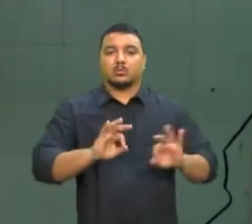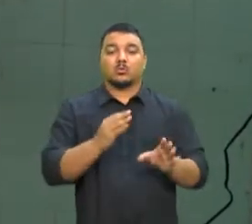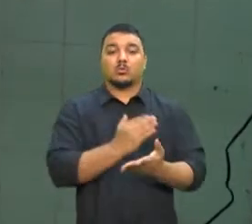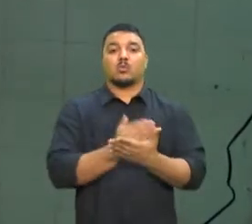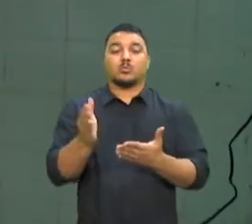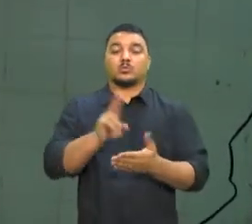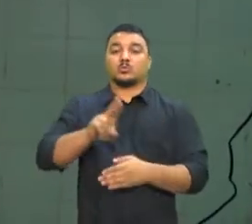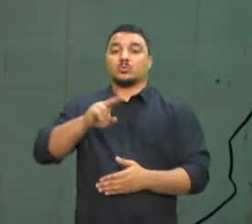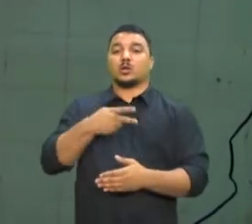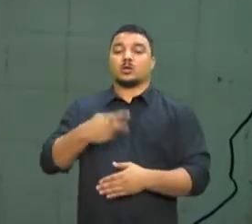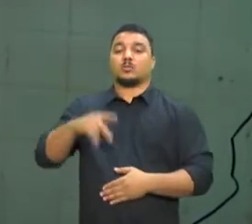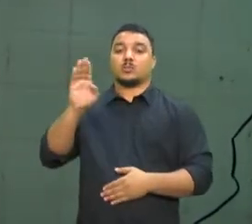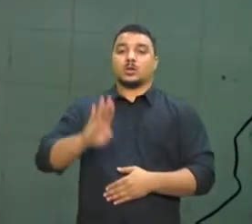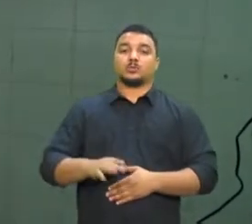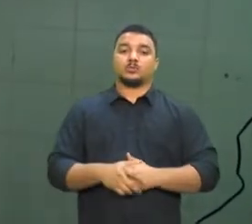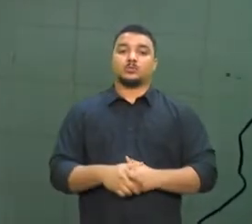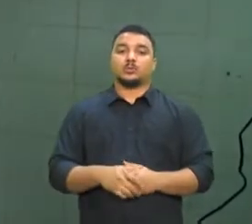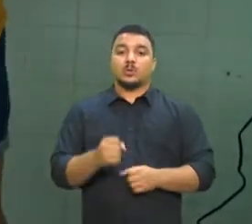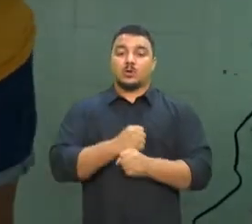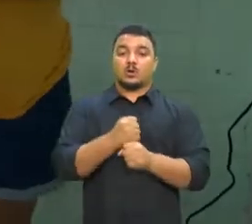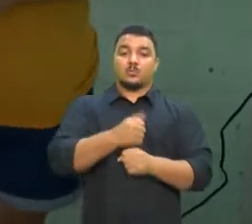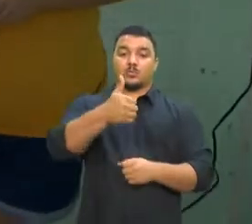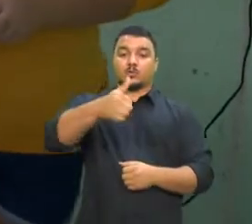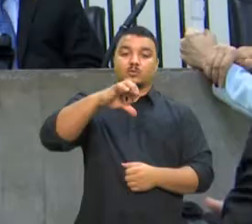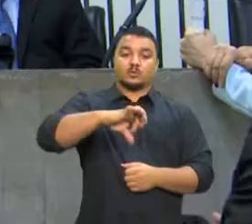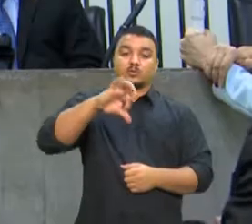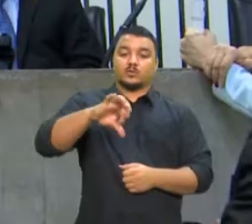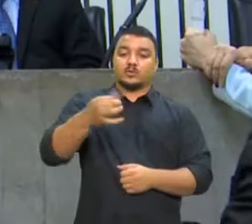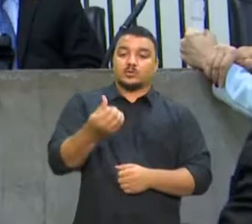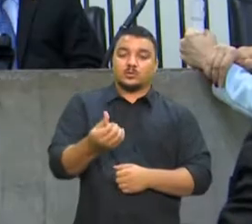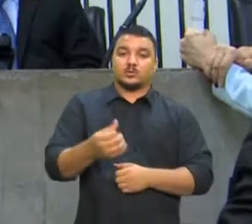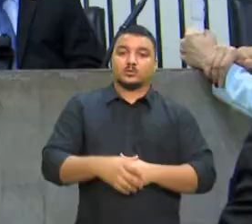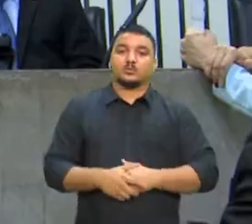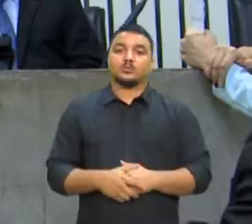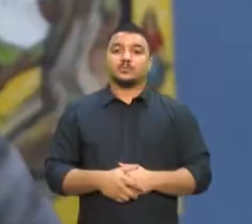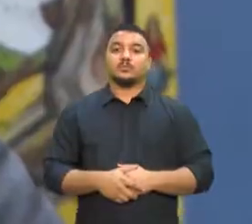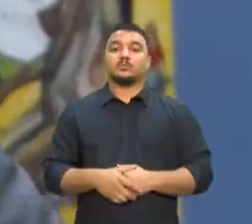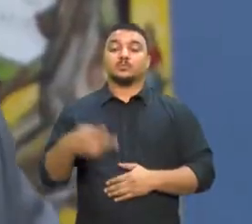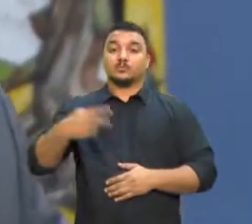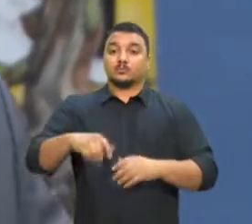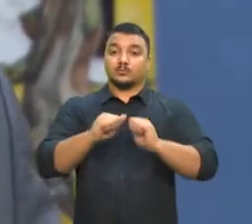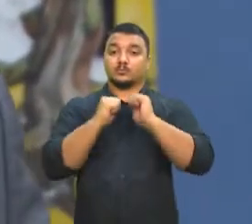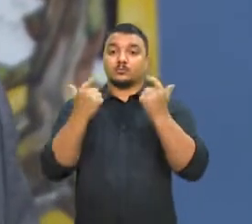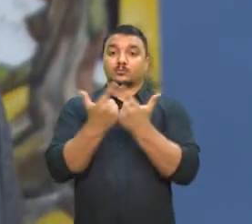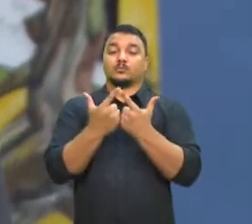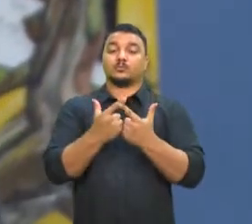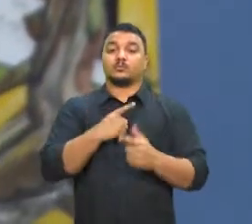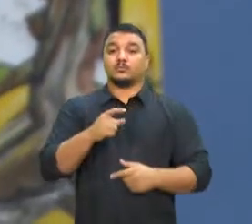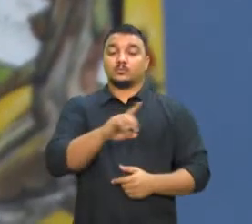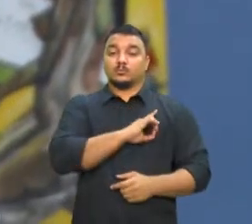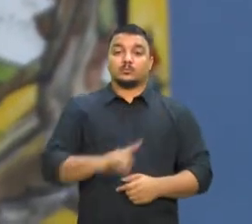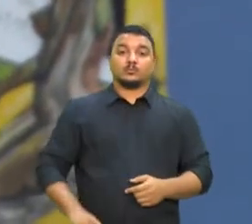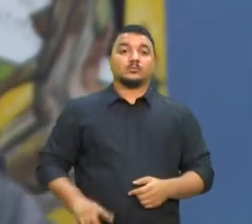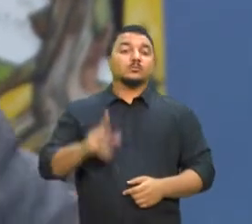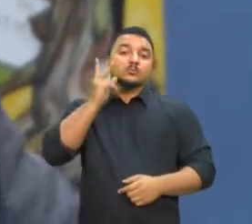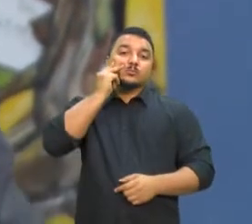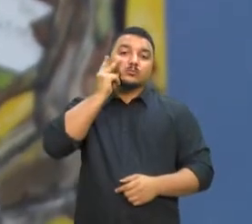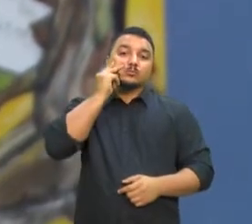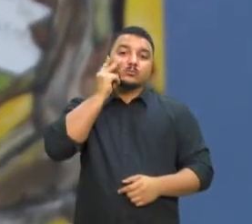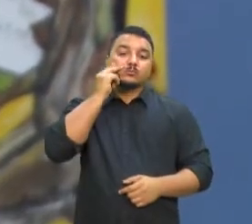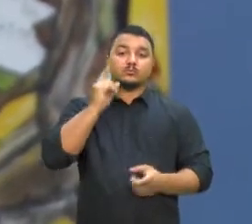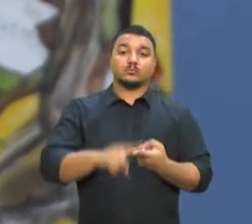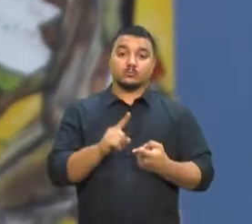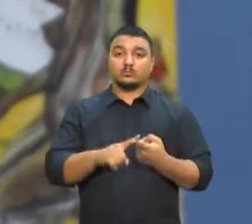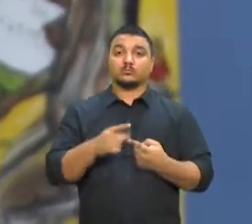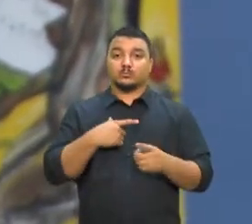foi adotado em 1996. Aqui na Assembleia, o deputado estadual Heitor Ferrer também